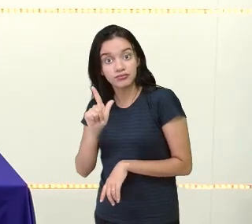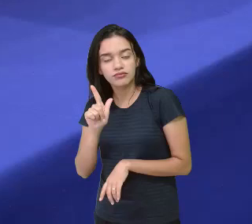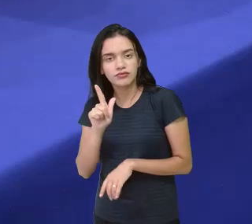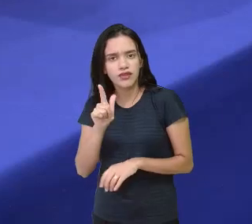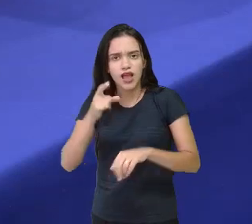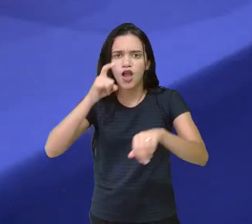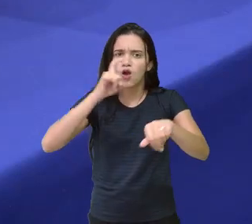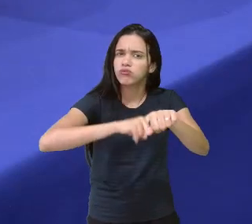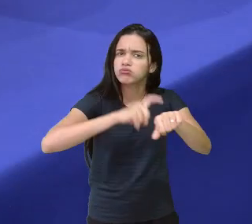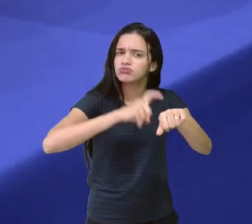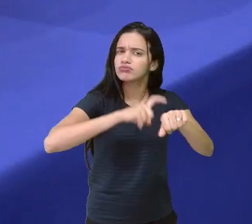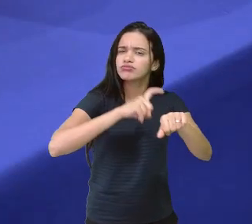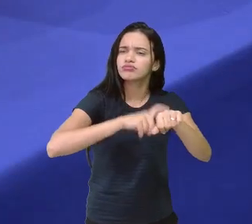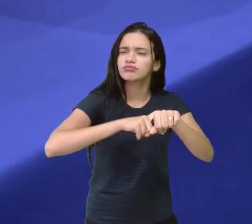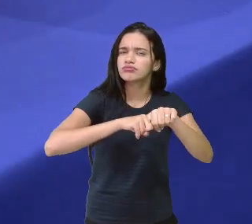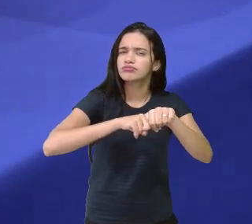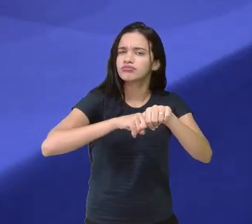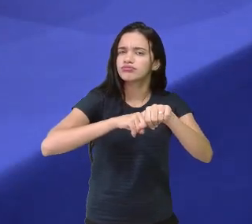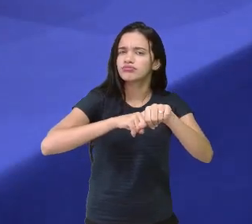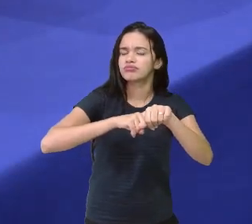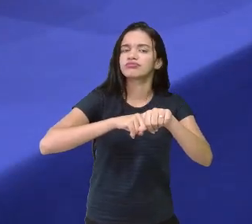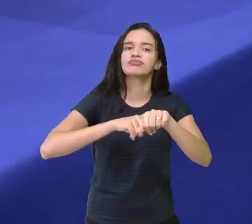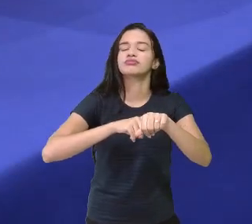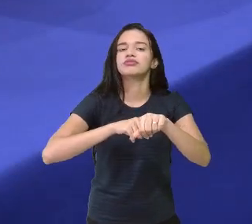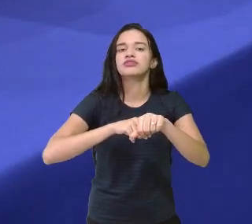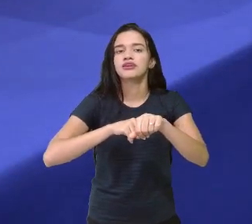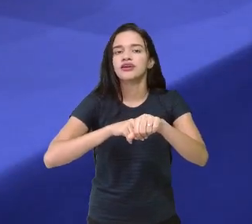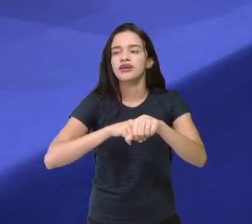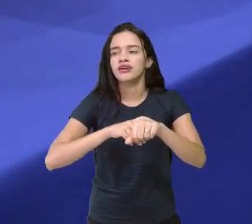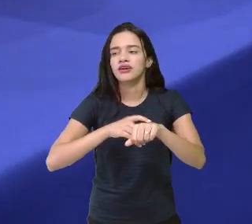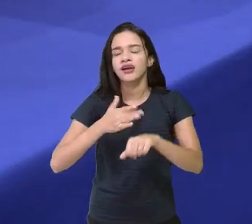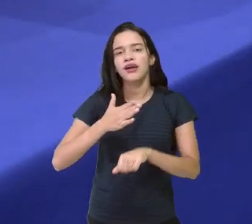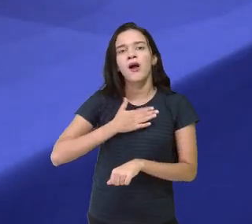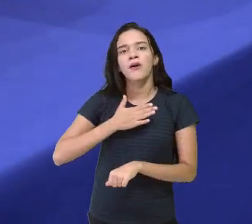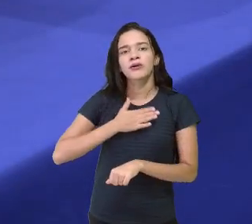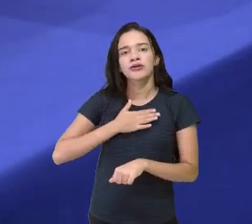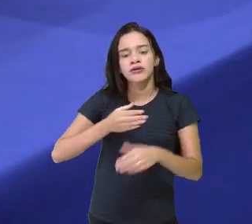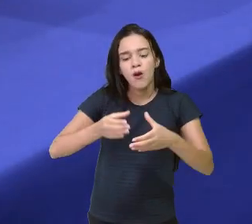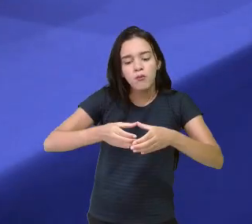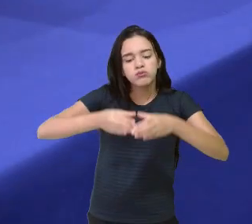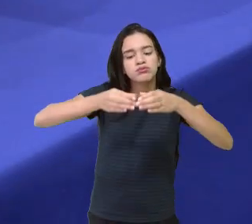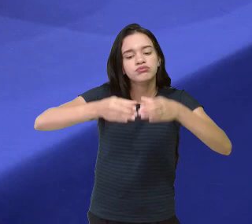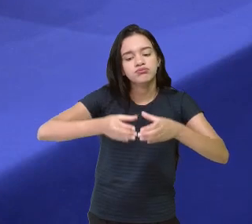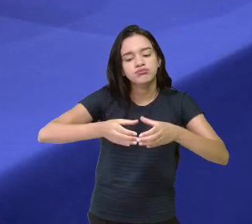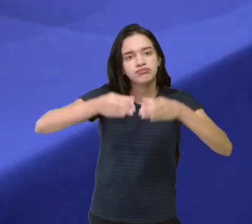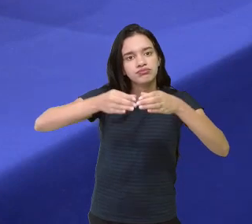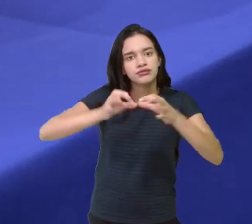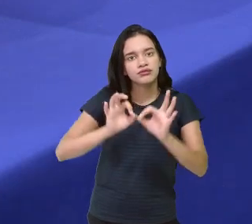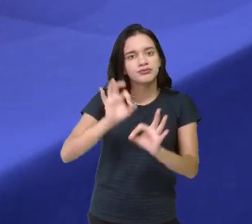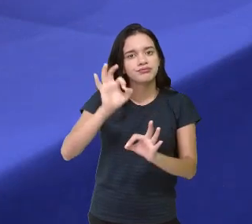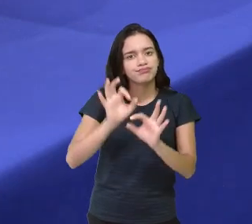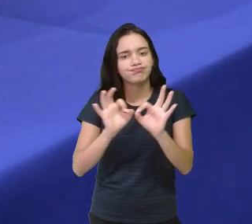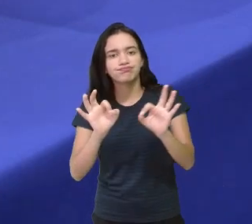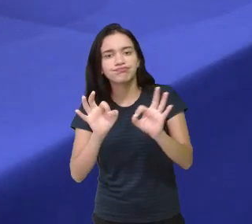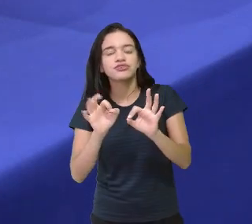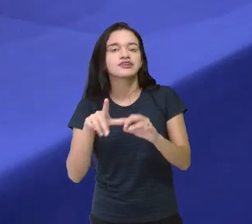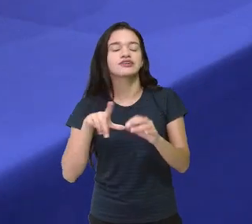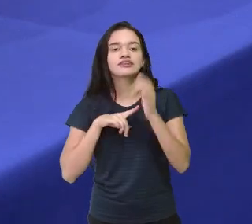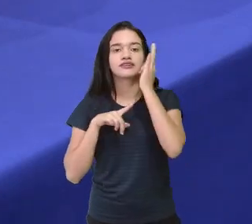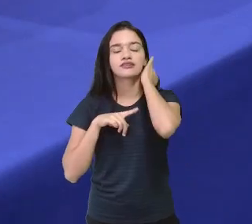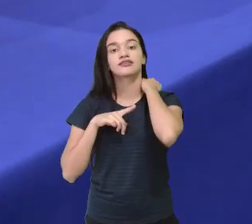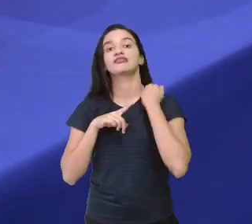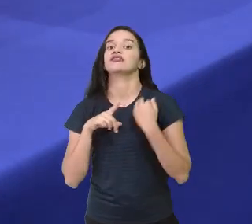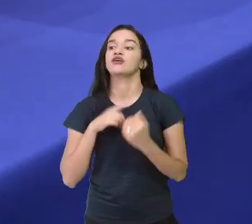é o relógio? Será que é o meu aqui, o meu copinho de medida, né? Que ele tem aqui,